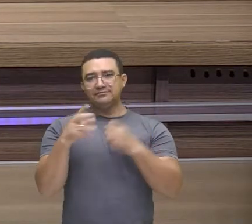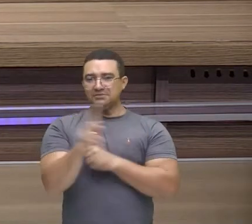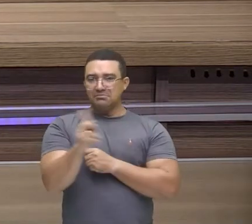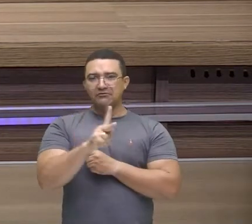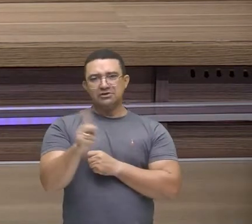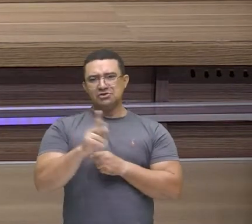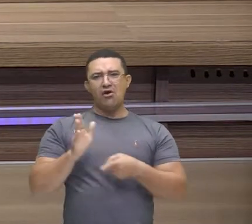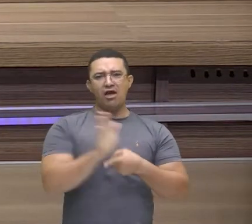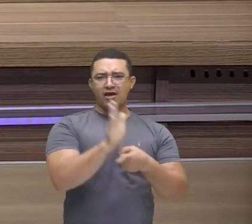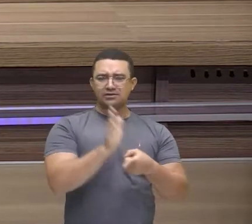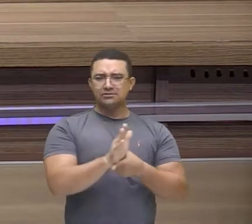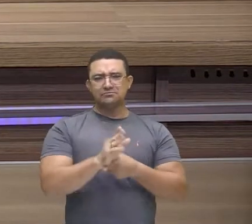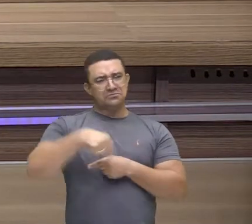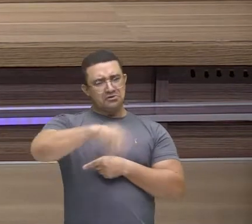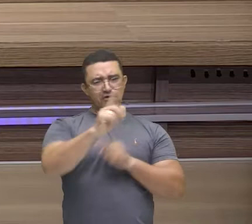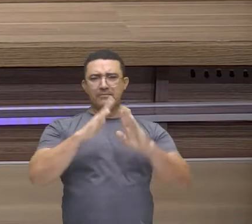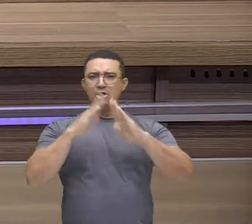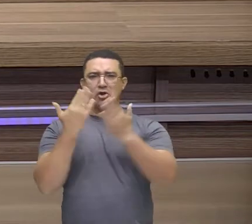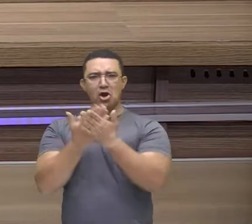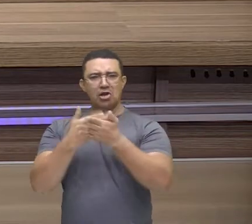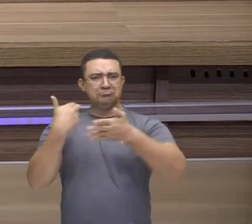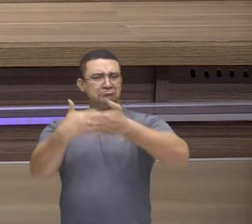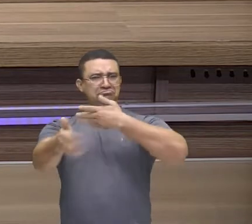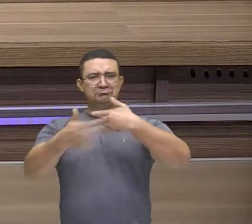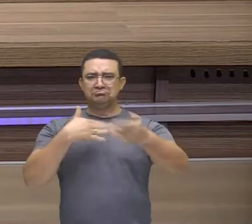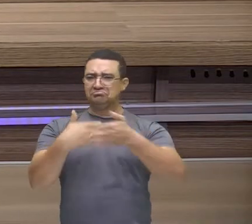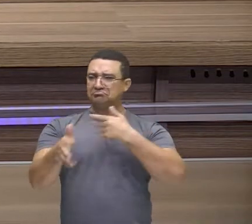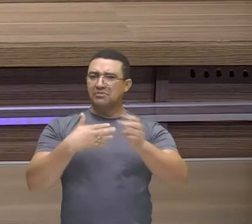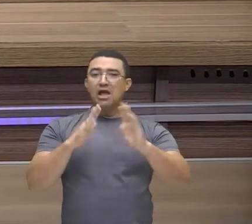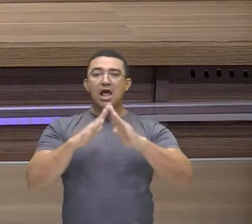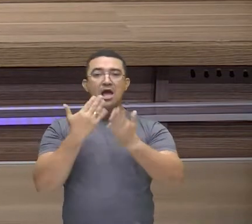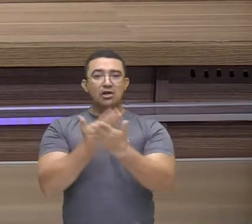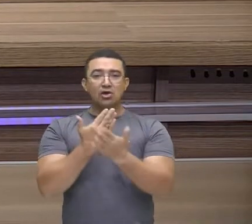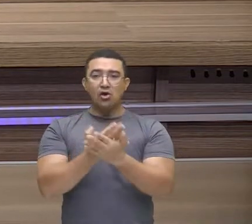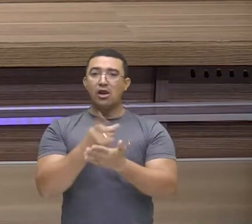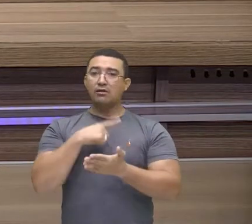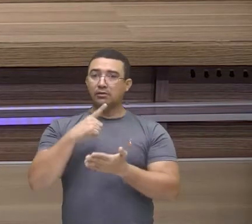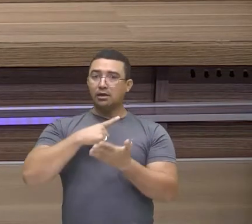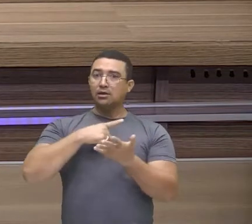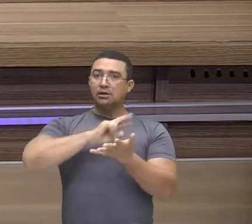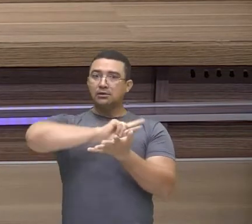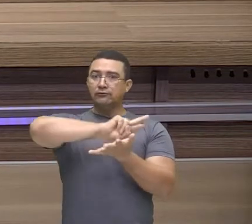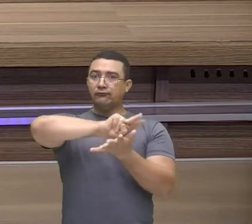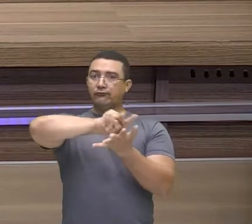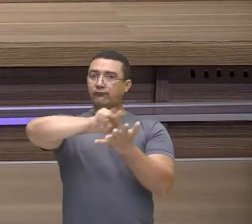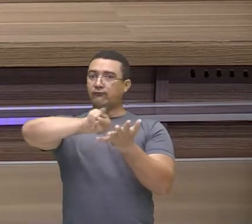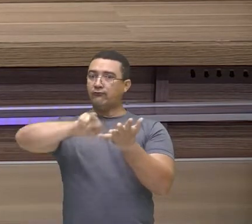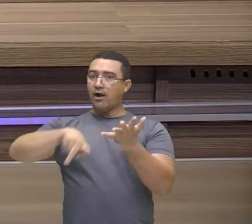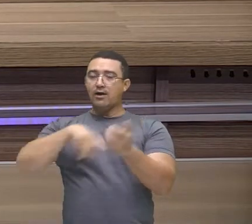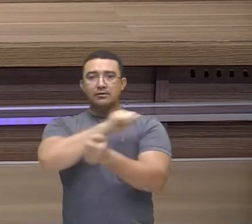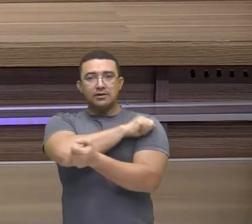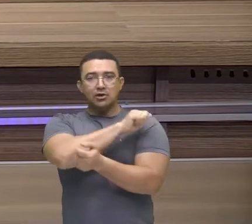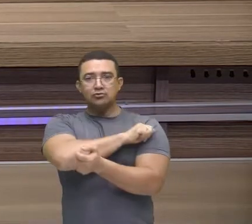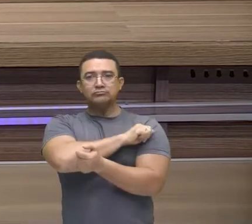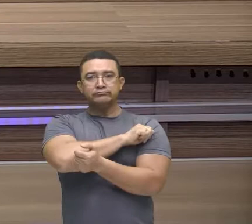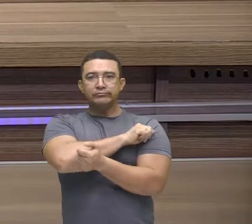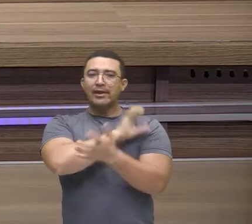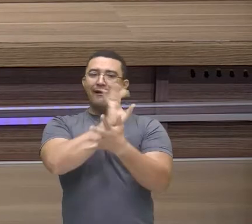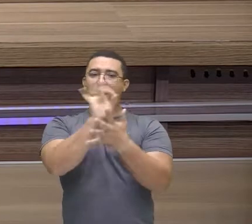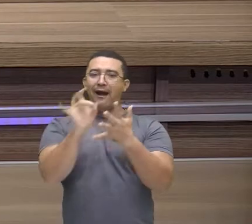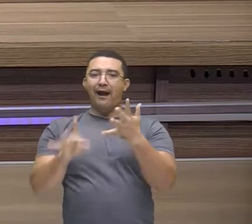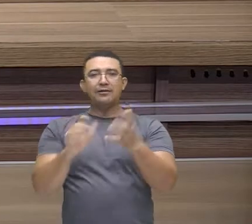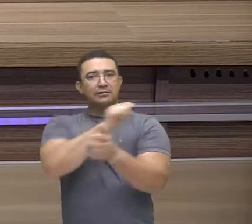vai para a escola de qualquer jeito. E na escola você tem 30 alunos, totalmente cada qual com uma informação e um